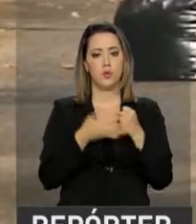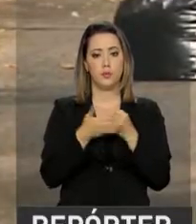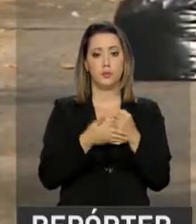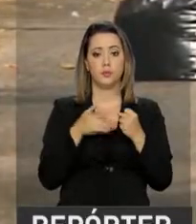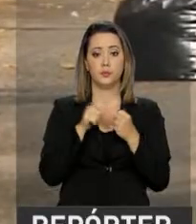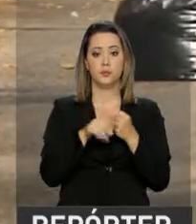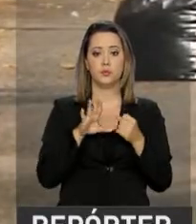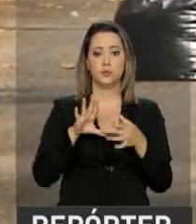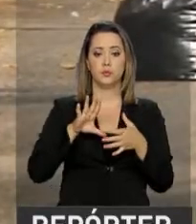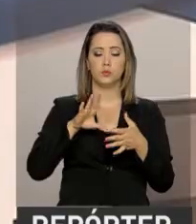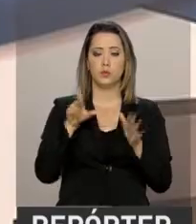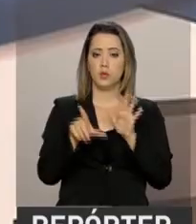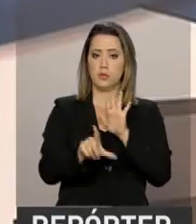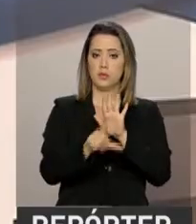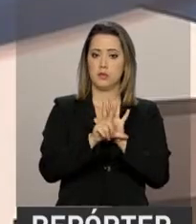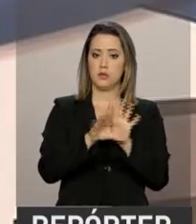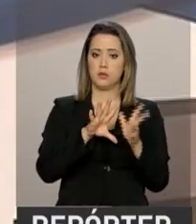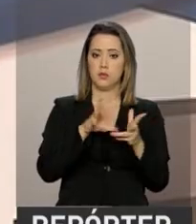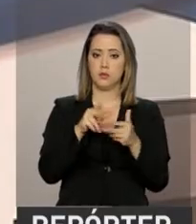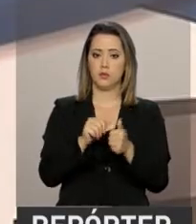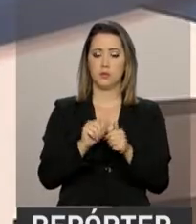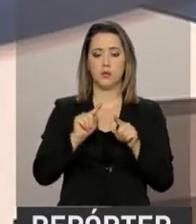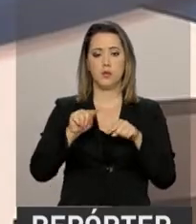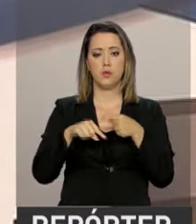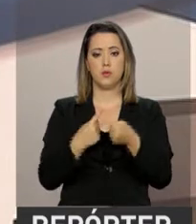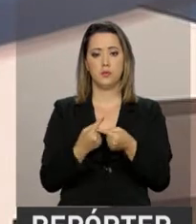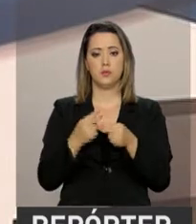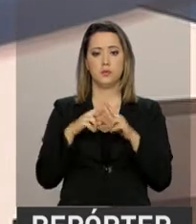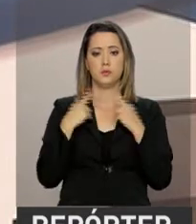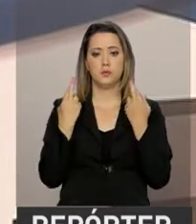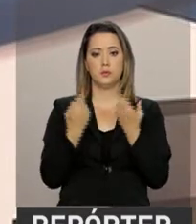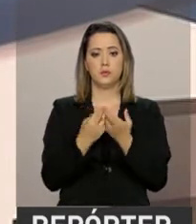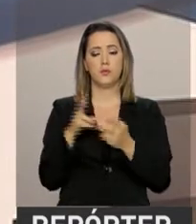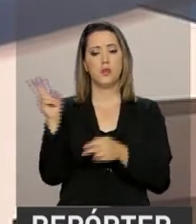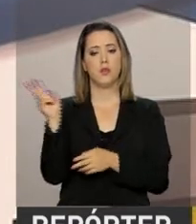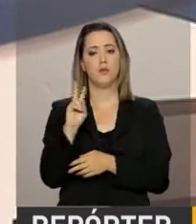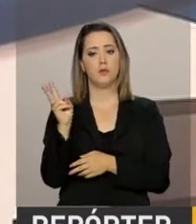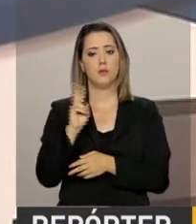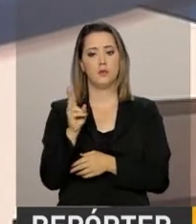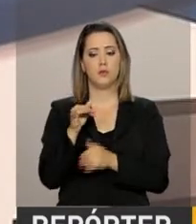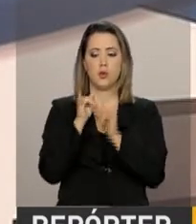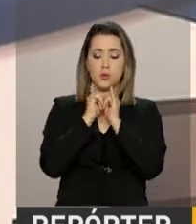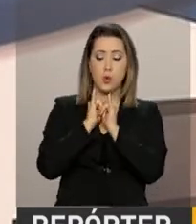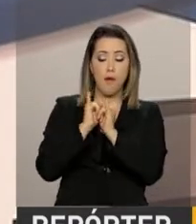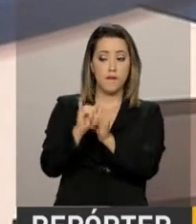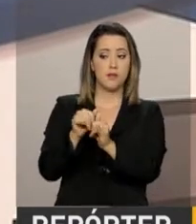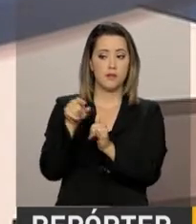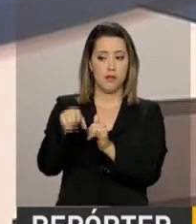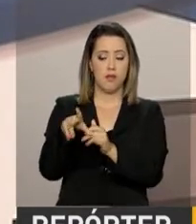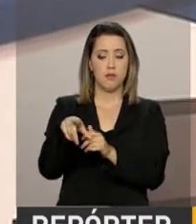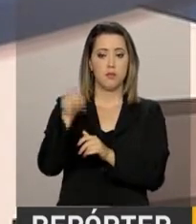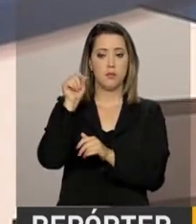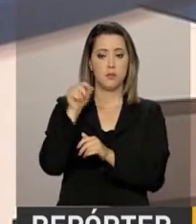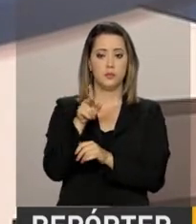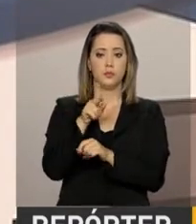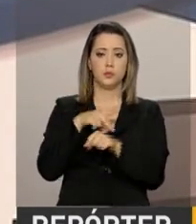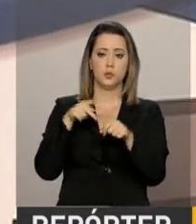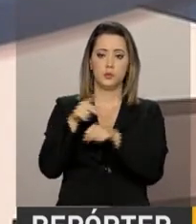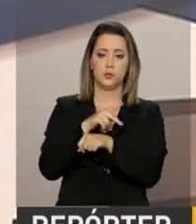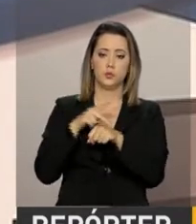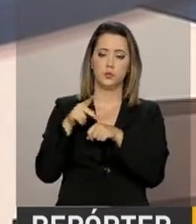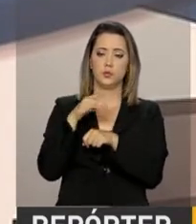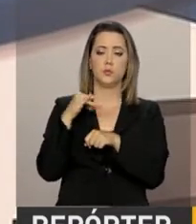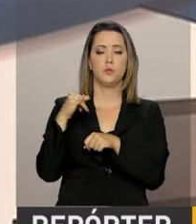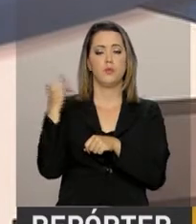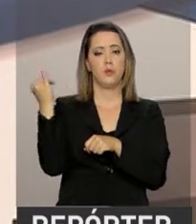convenções internacionais. Imediatamente após a reunião, o governo da Venezuela foi comunicado da decisão tomada pelos países fundadores